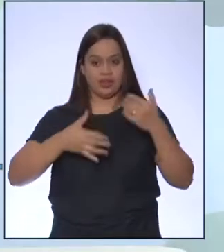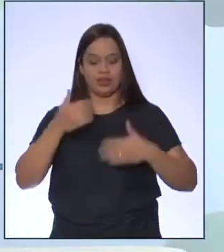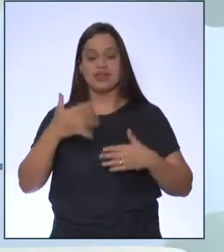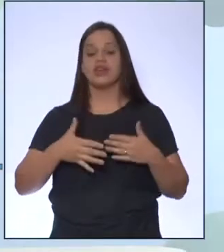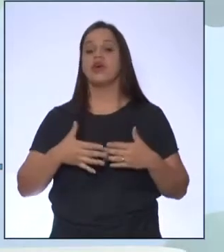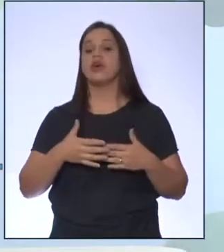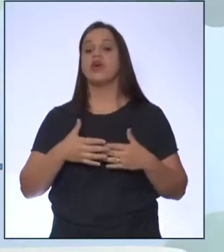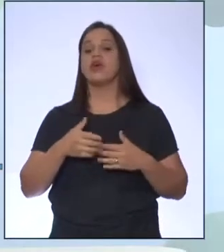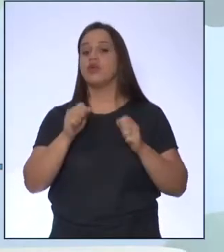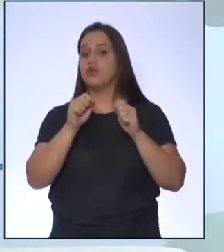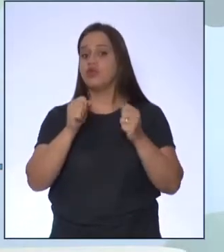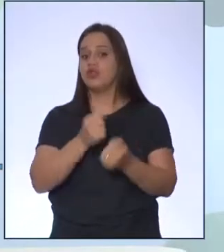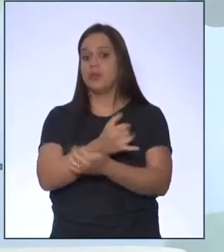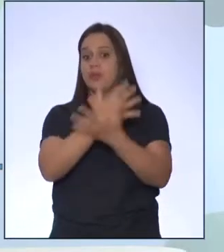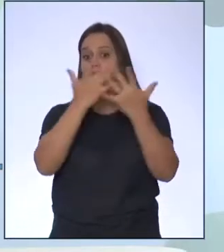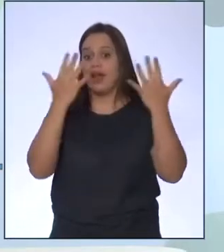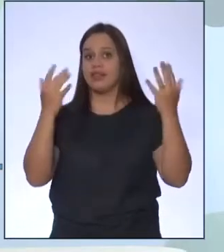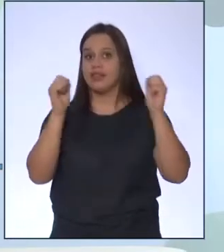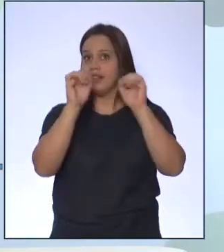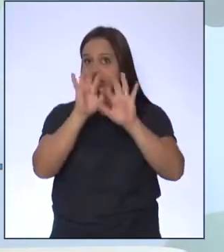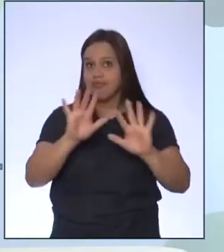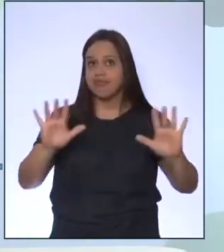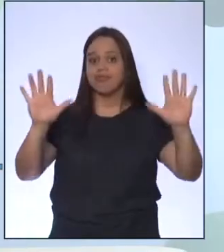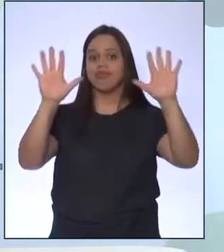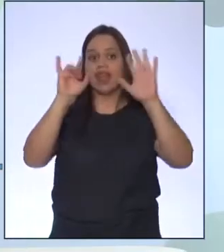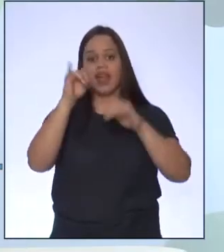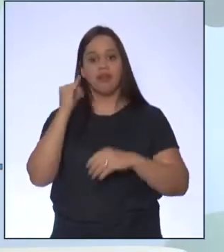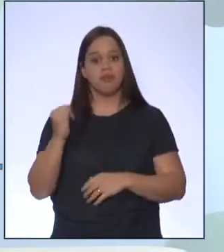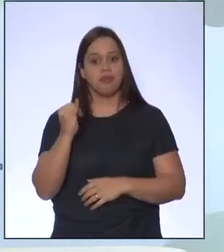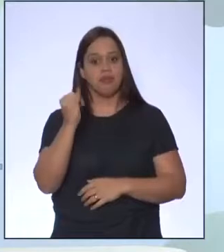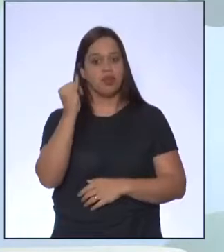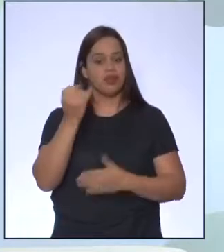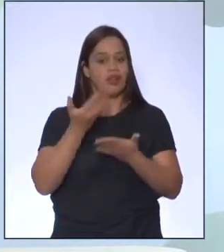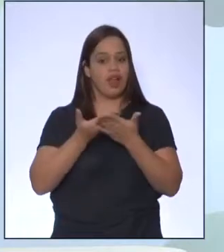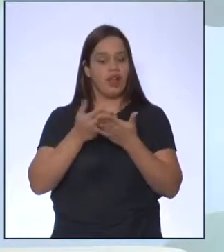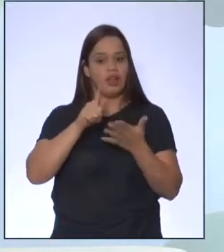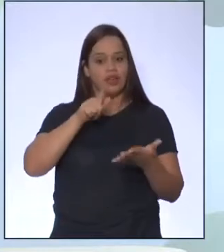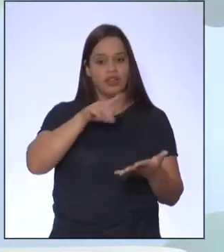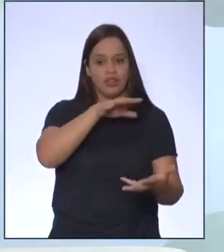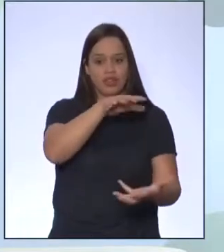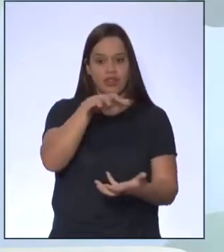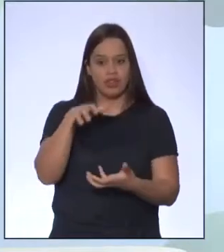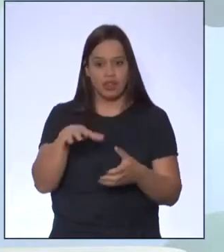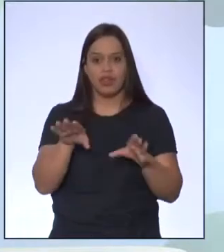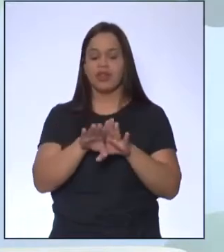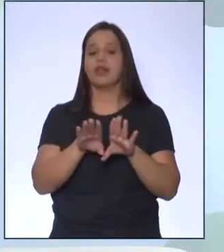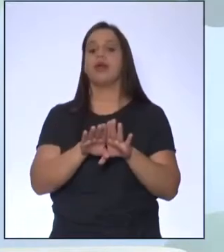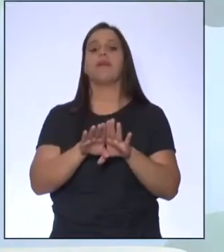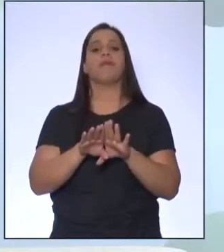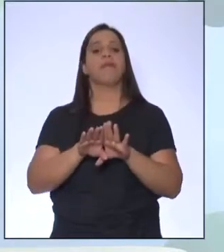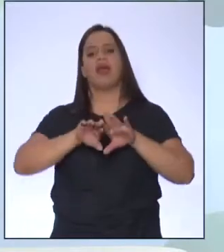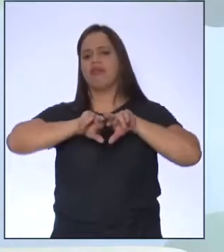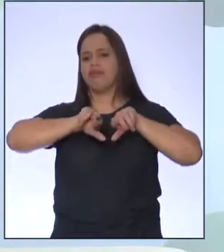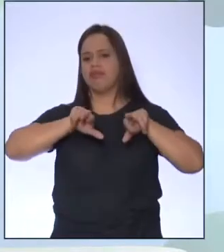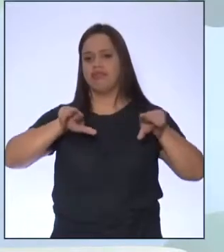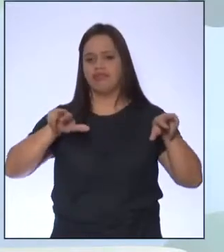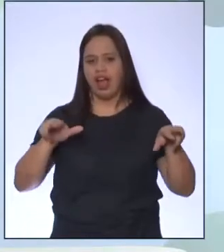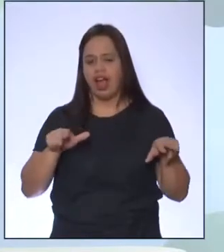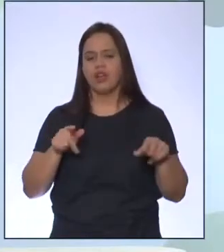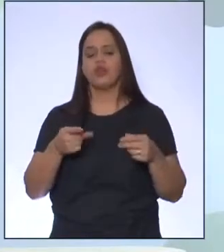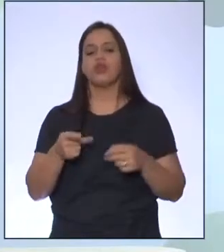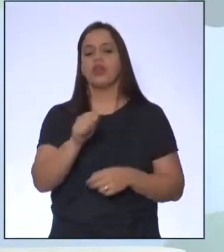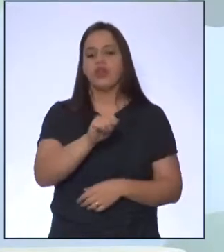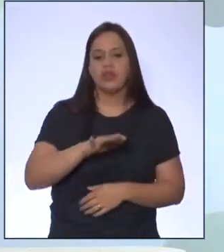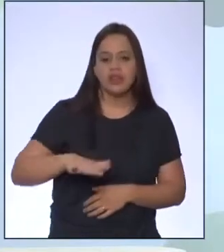conceito de paisagem ele é muito importante para a geografia, assim como outros tantos conceitos, como